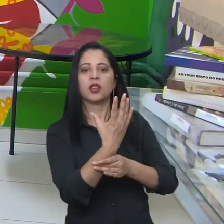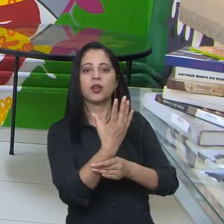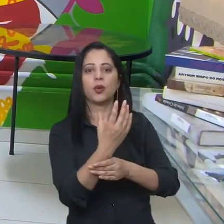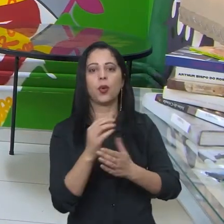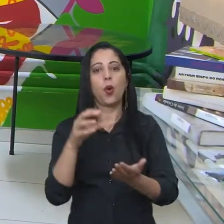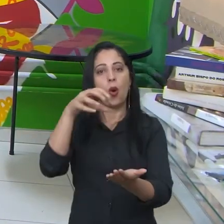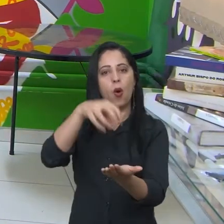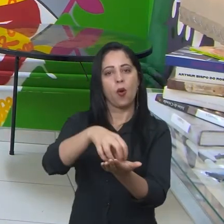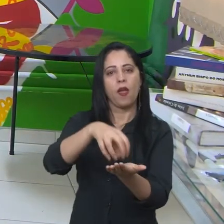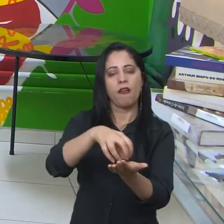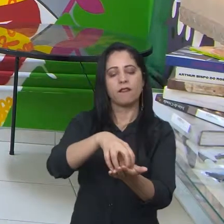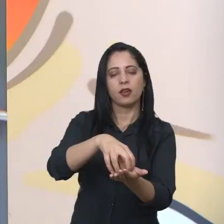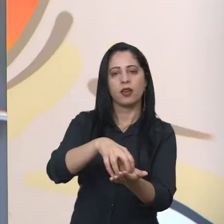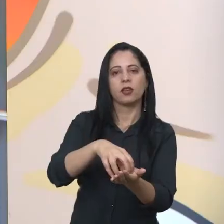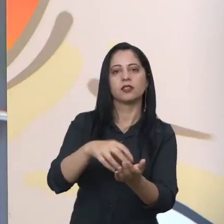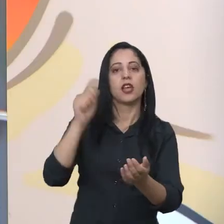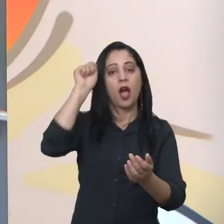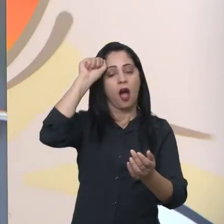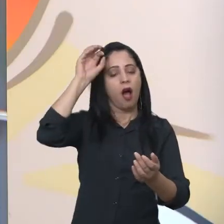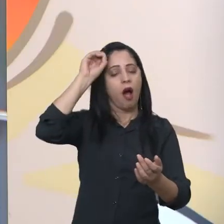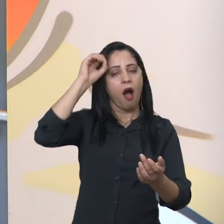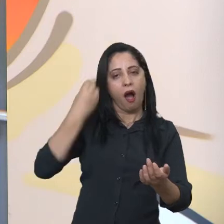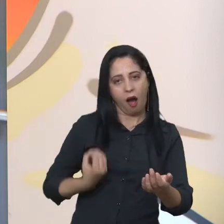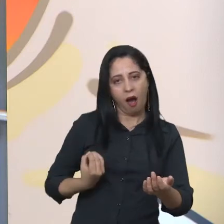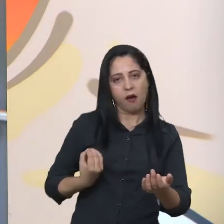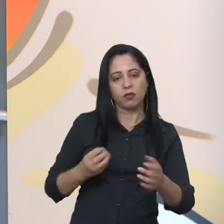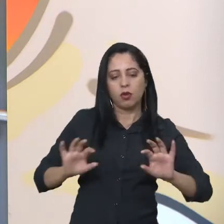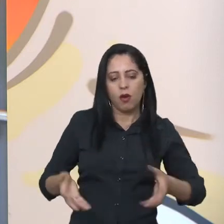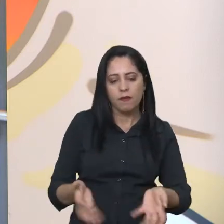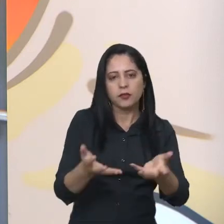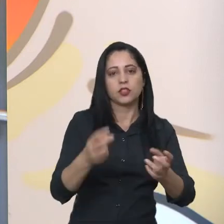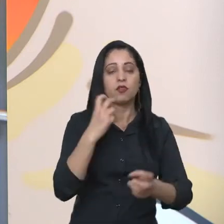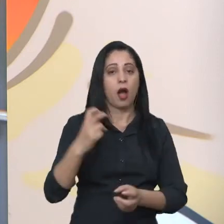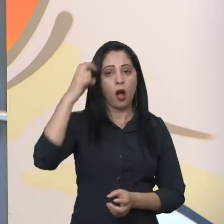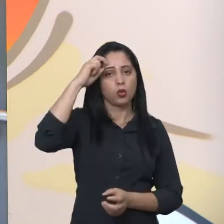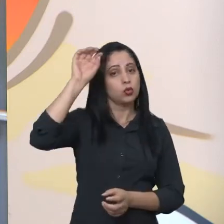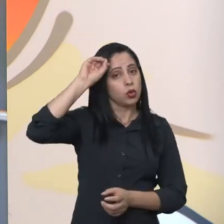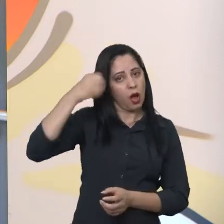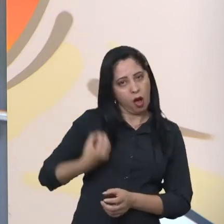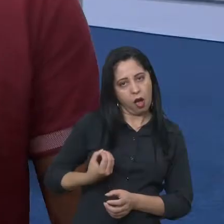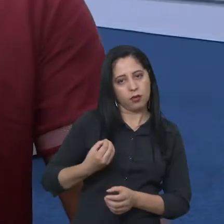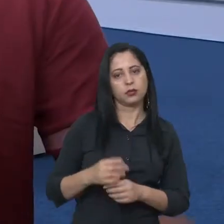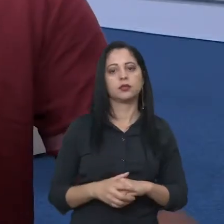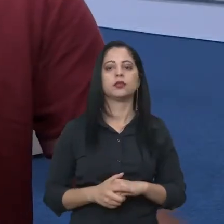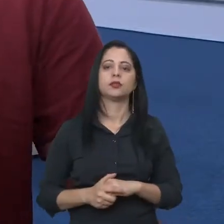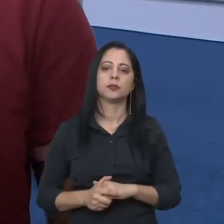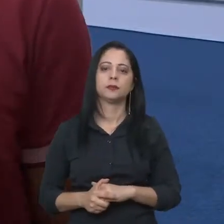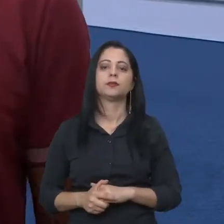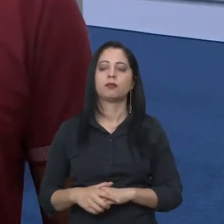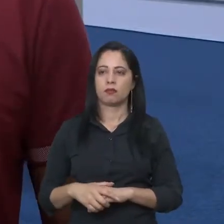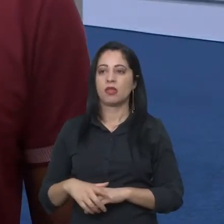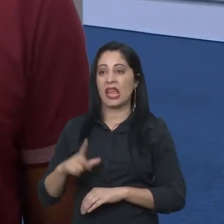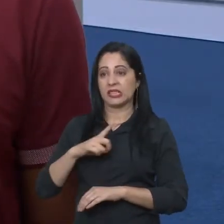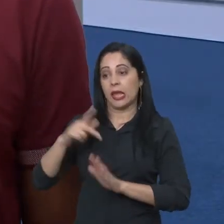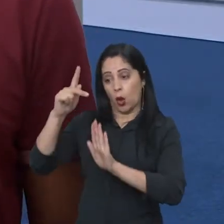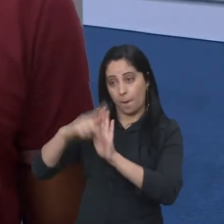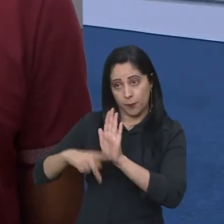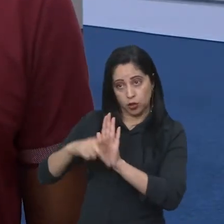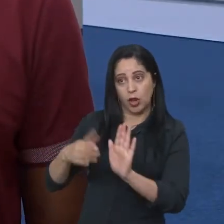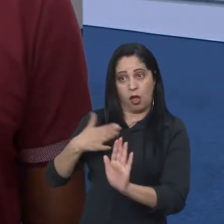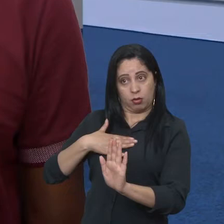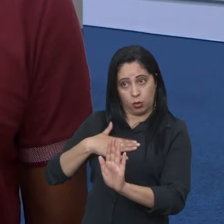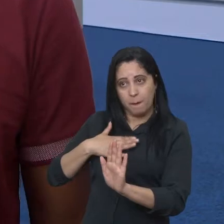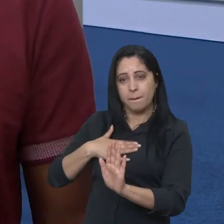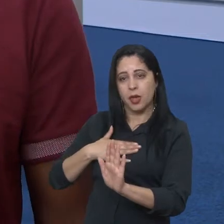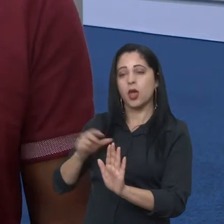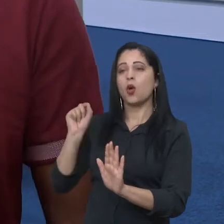Referência Afro-Brasileira de São José, espaço criado para fomentar a cultura afro no município. Temos, né, um projeto nosso aqui, um projeto